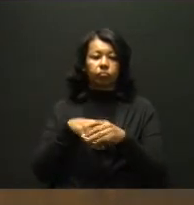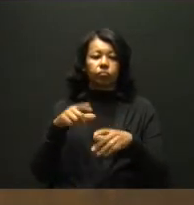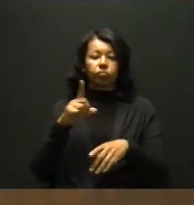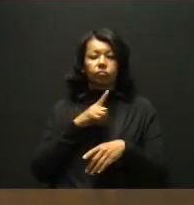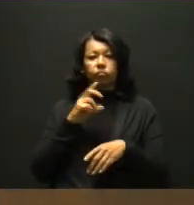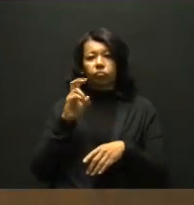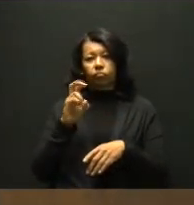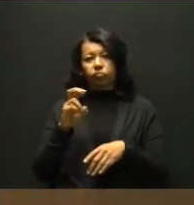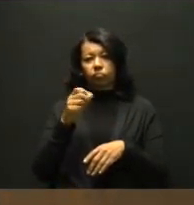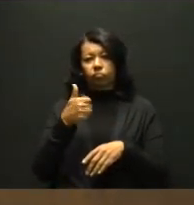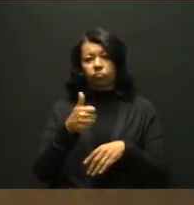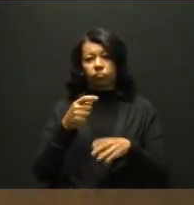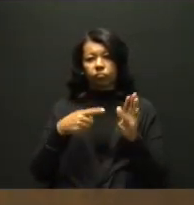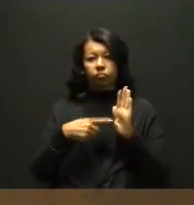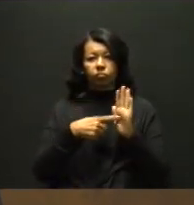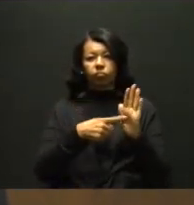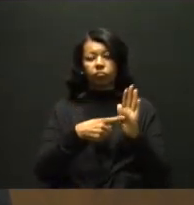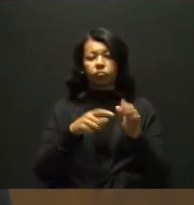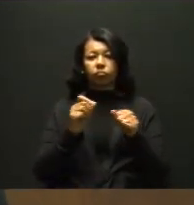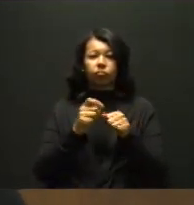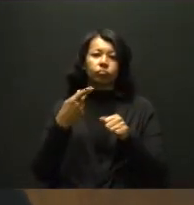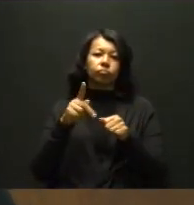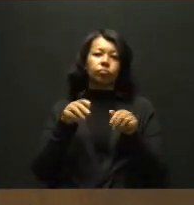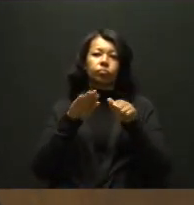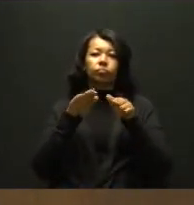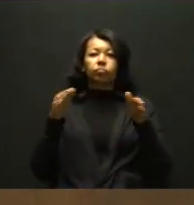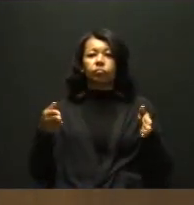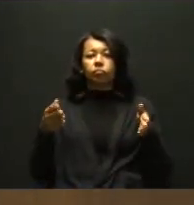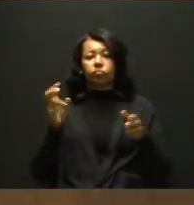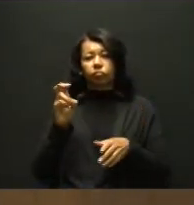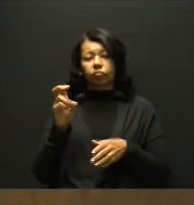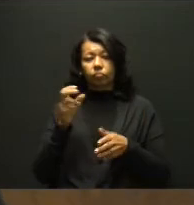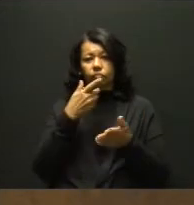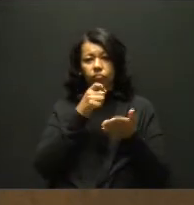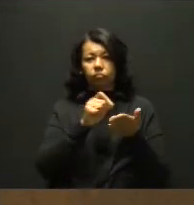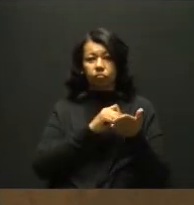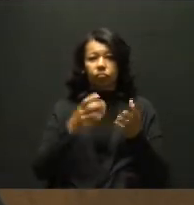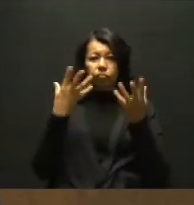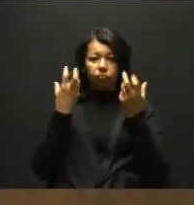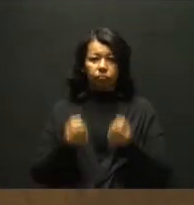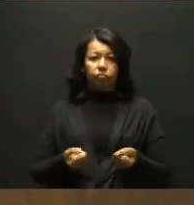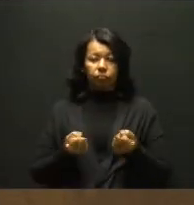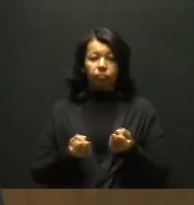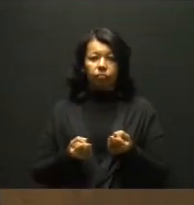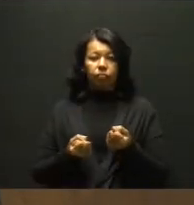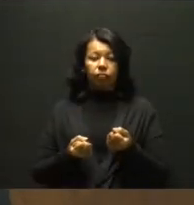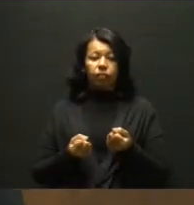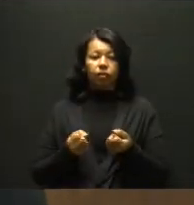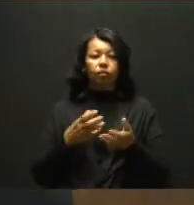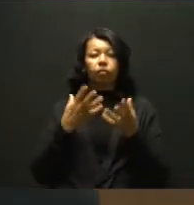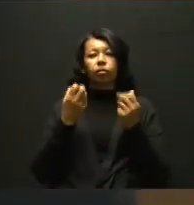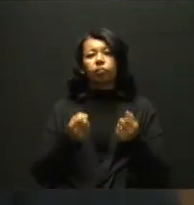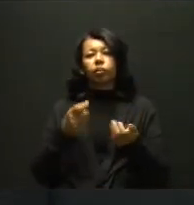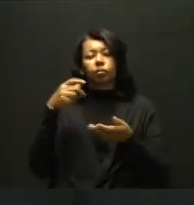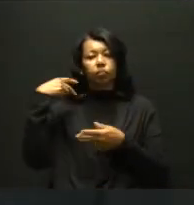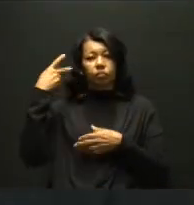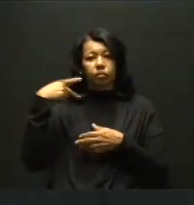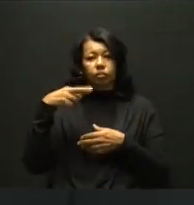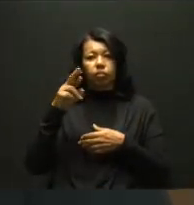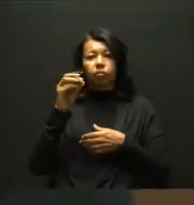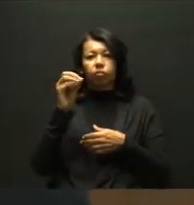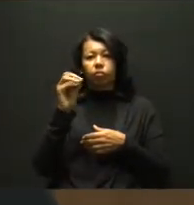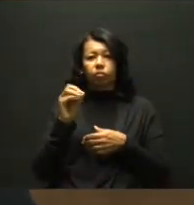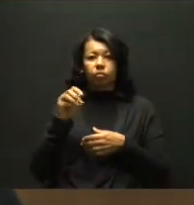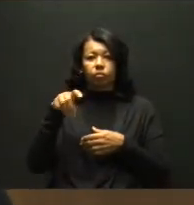21 indicações feitas pela mesa e cinco requerimentos aprovados entre os requerimentos do vereador roxinha